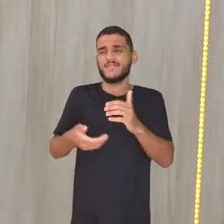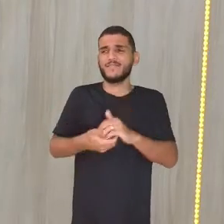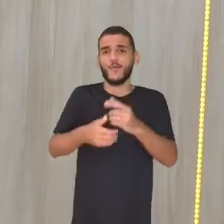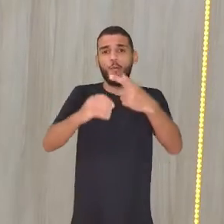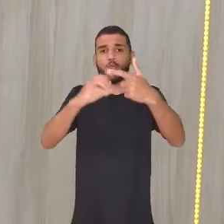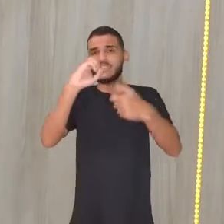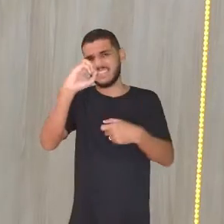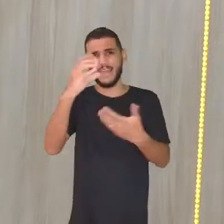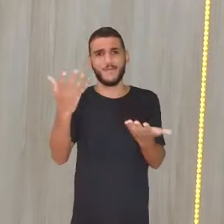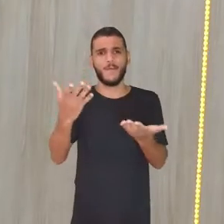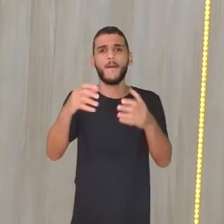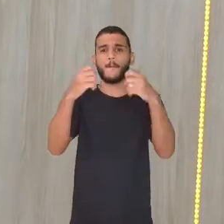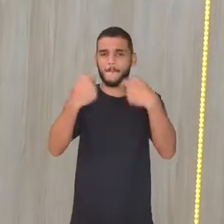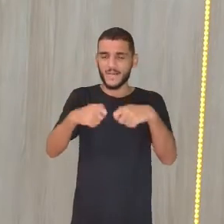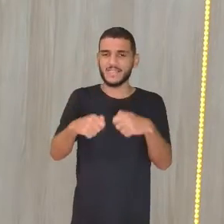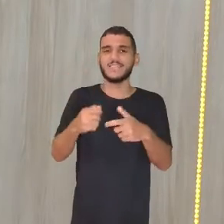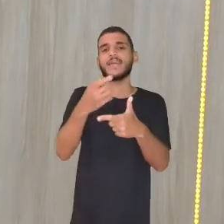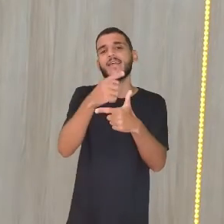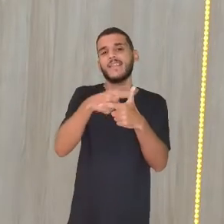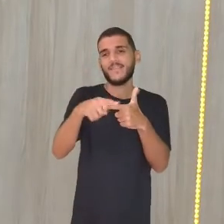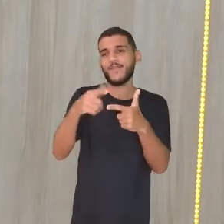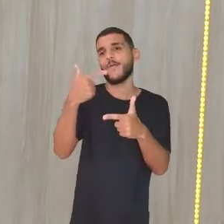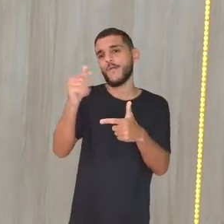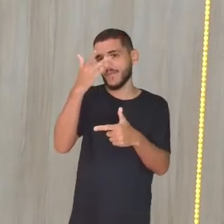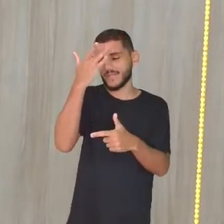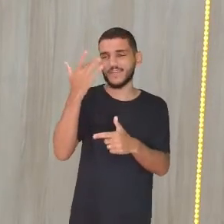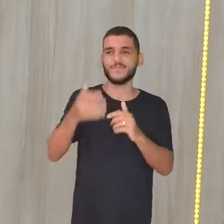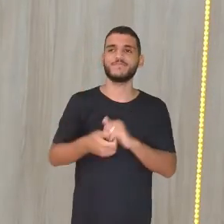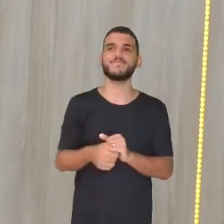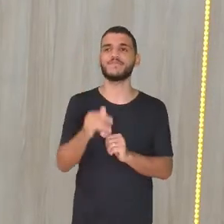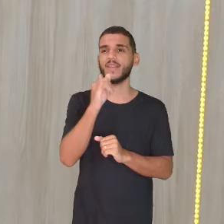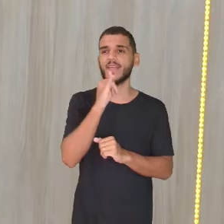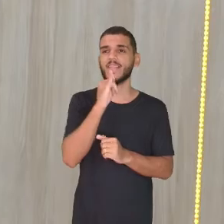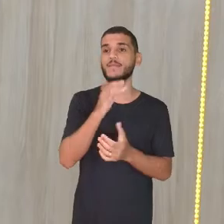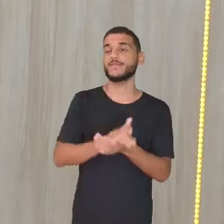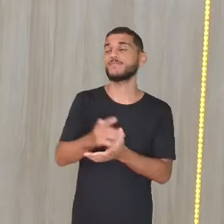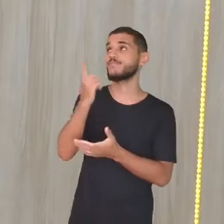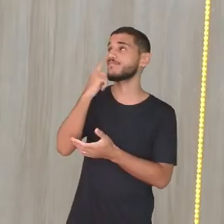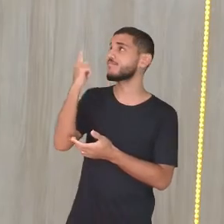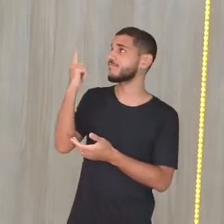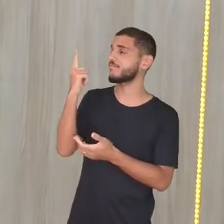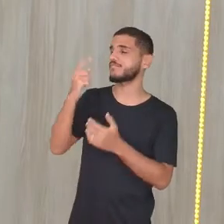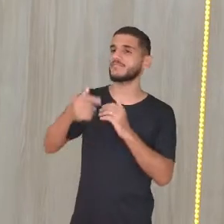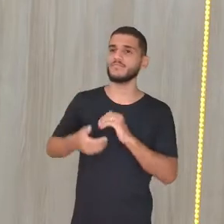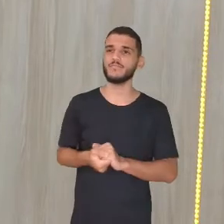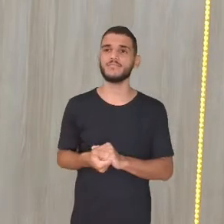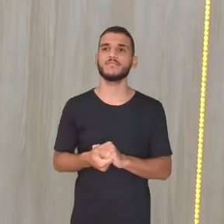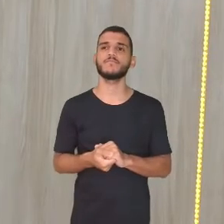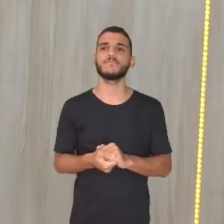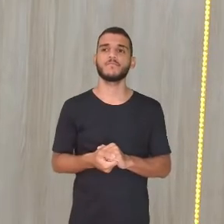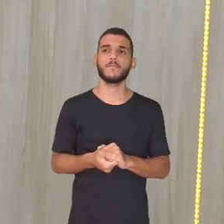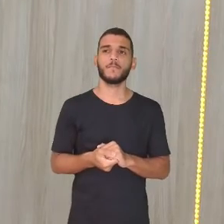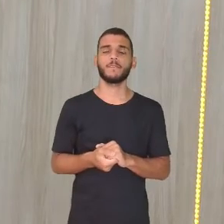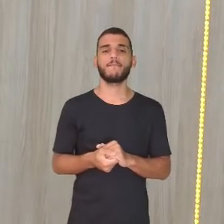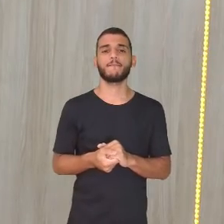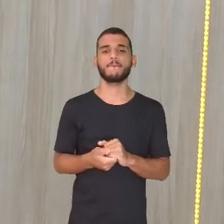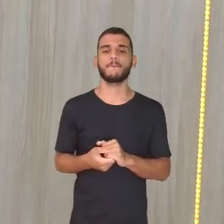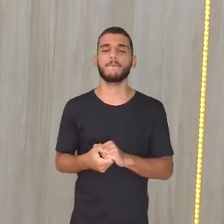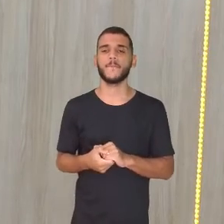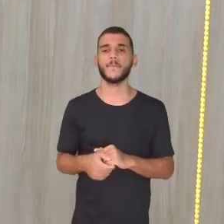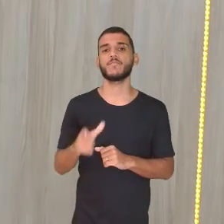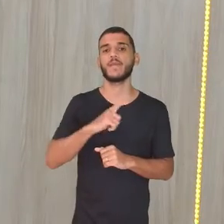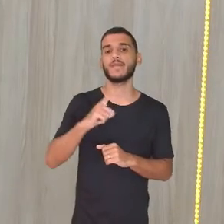Tem que compartilhar com alguém. E aí, a gente tem essa ideia, certo? Aqui dos